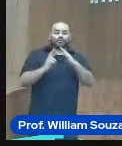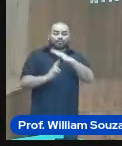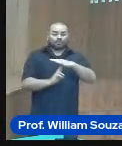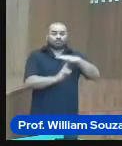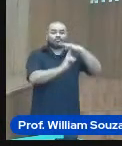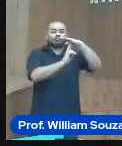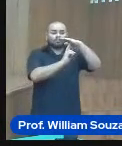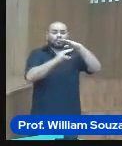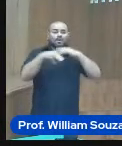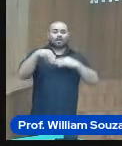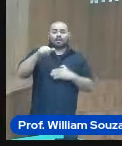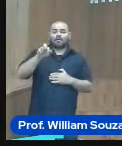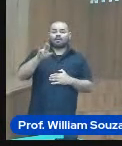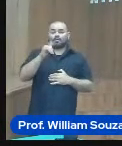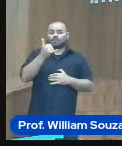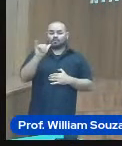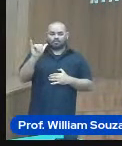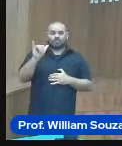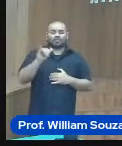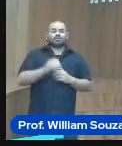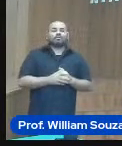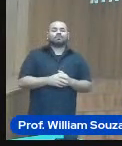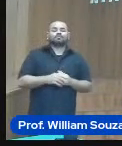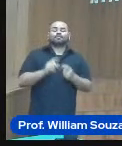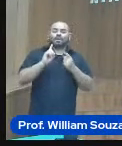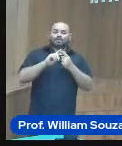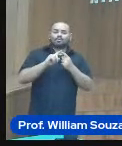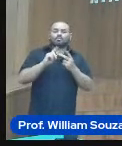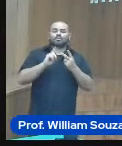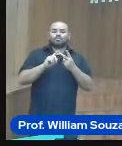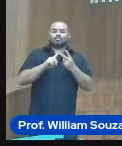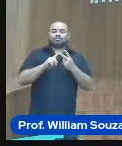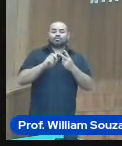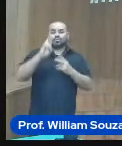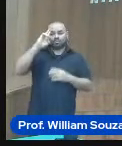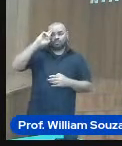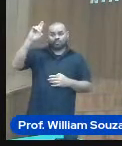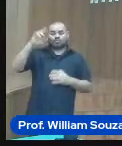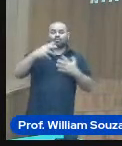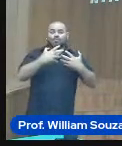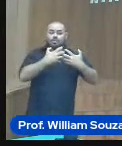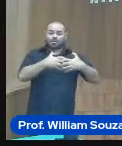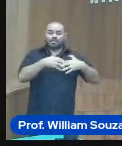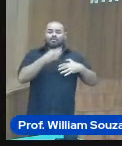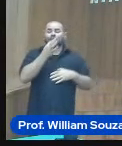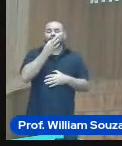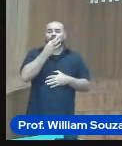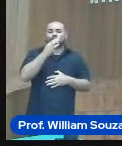do IFPB, o professor Abinadab, diretor,